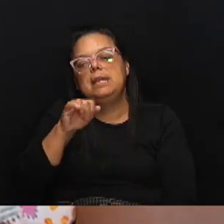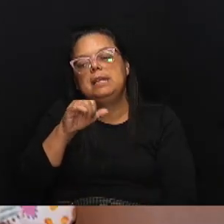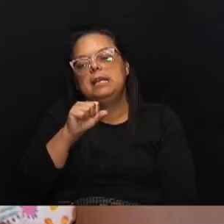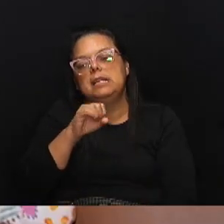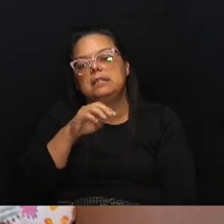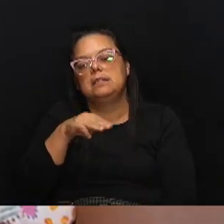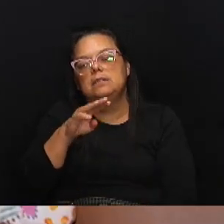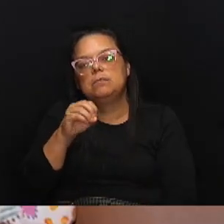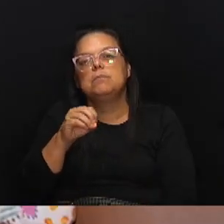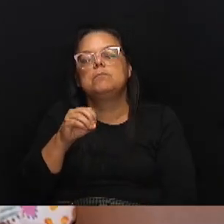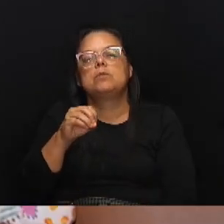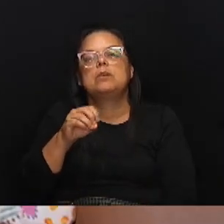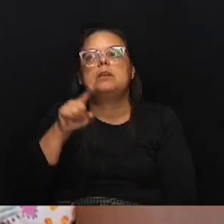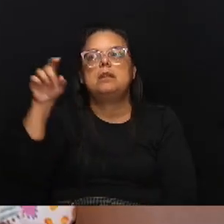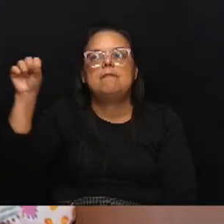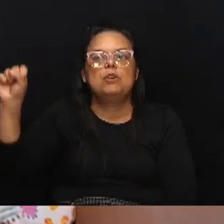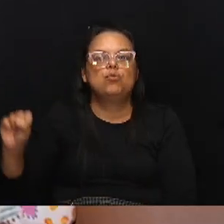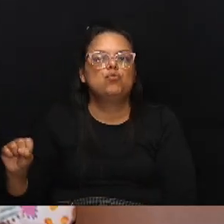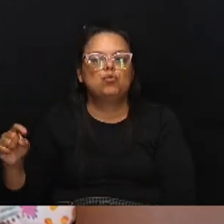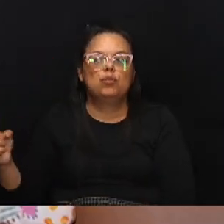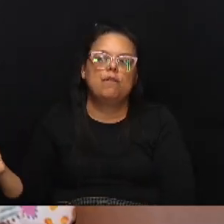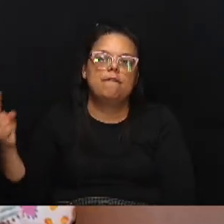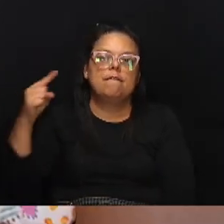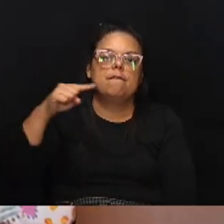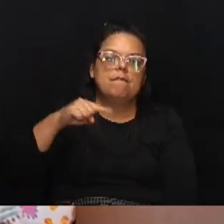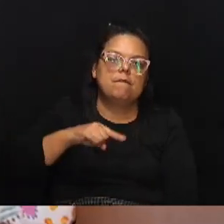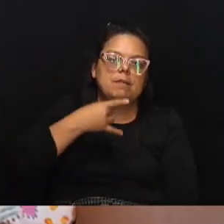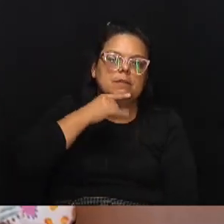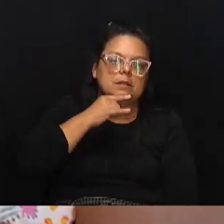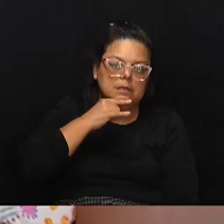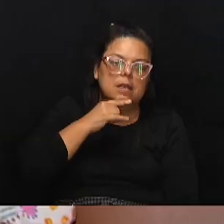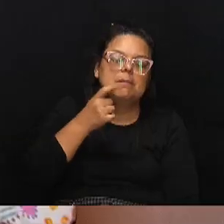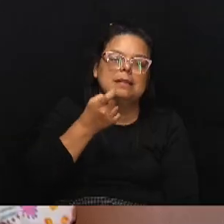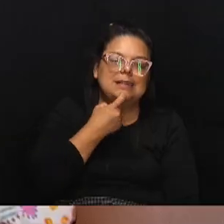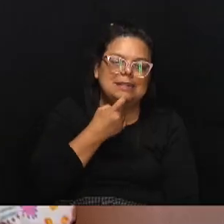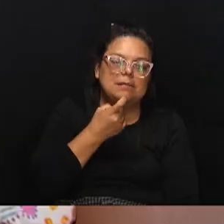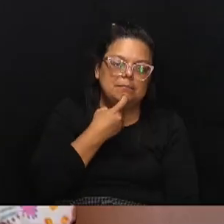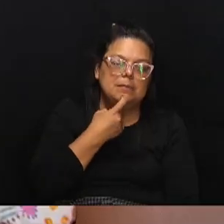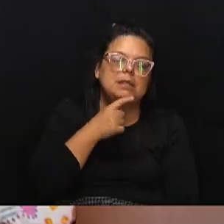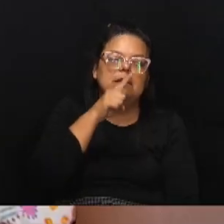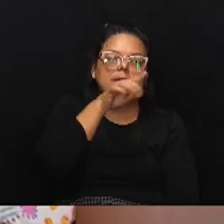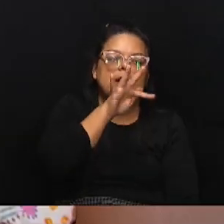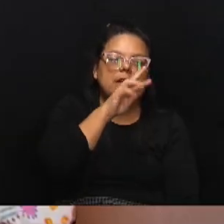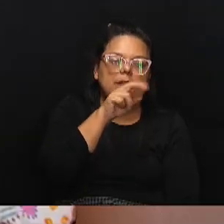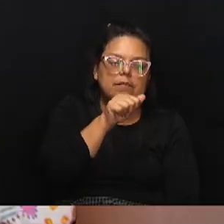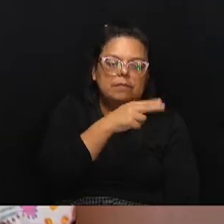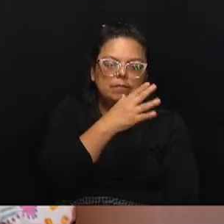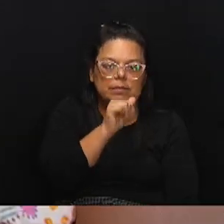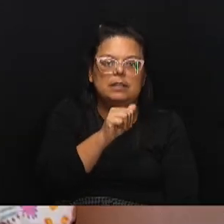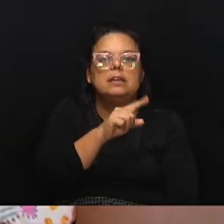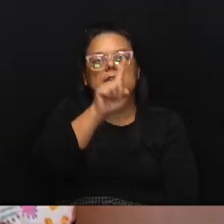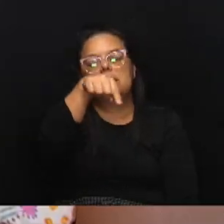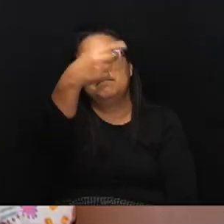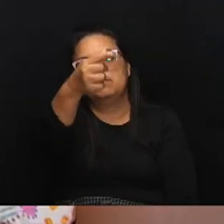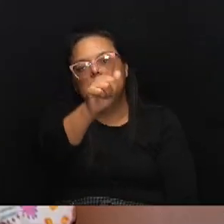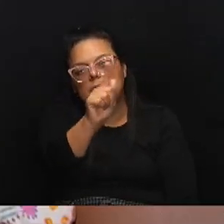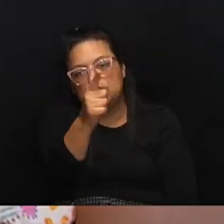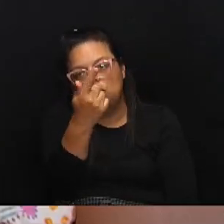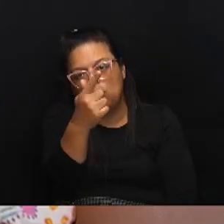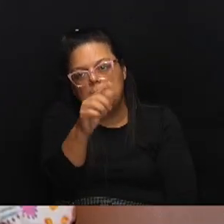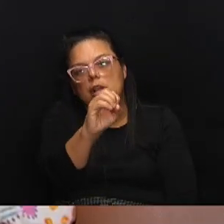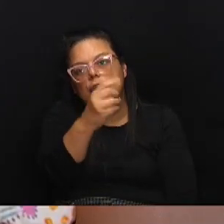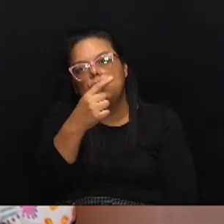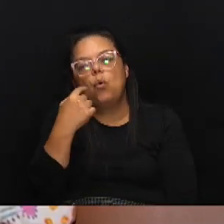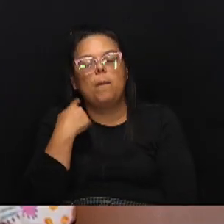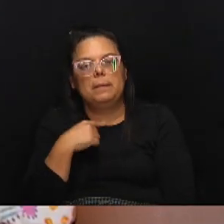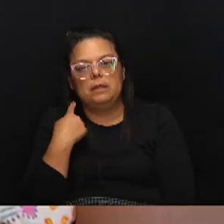passa por Sorocaba, passa por Campinas, Mogi Mirim, vai sair em Franca, cai em Goiás ou cai em Minas Gerais. Esse é o